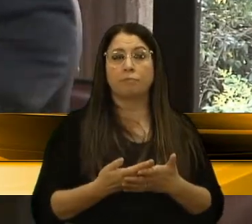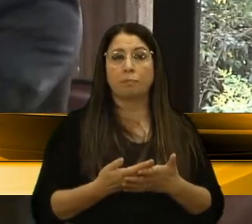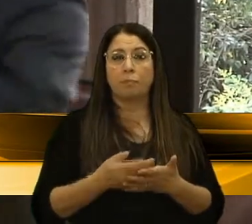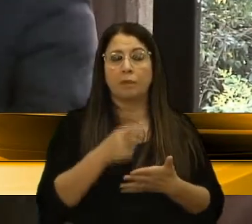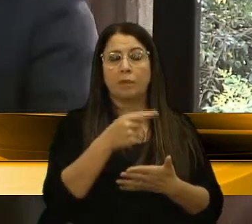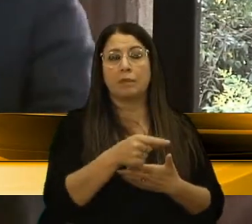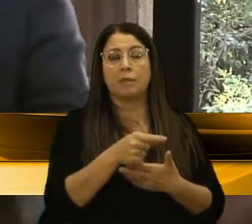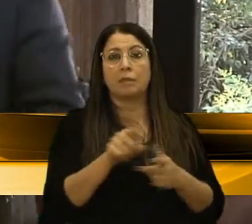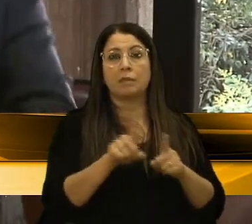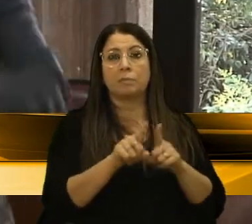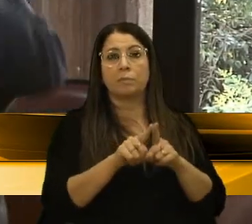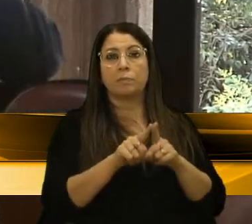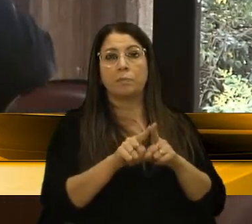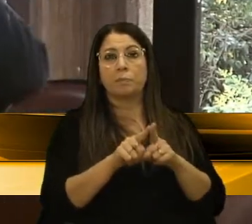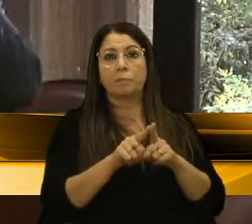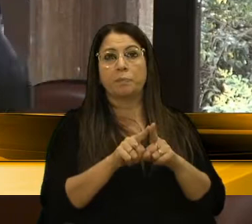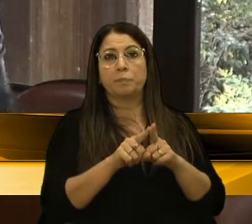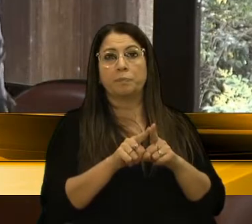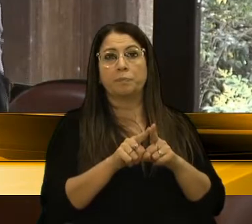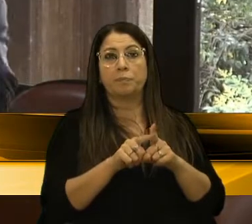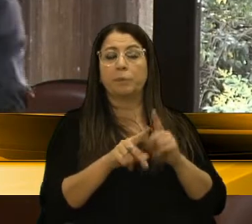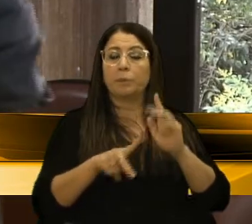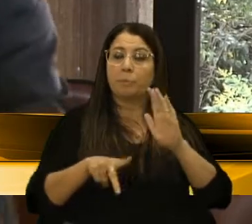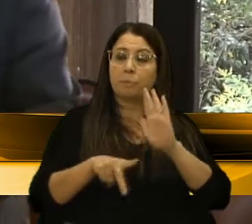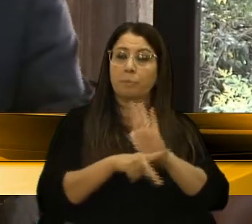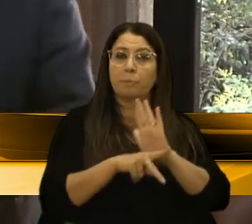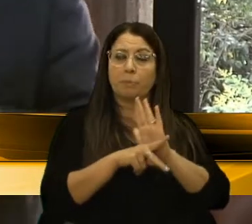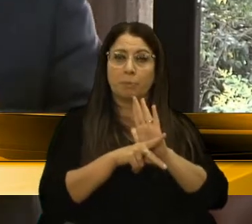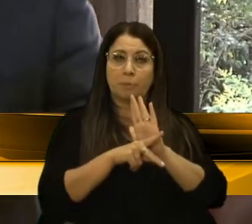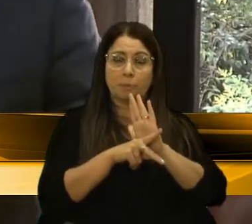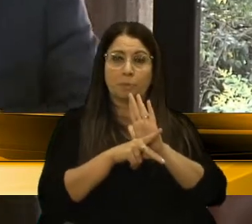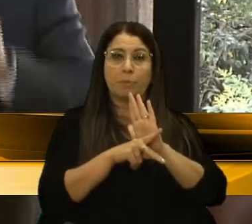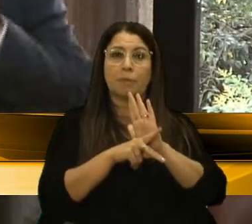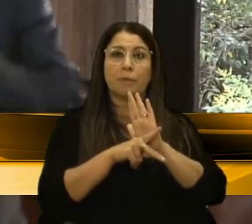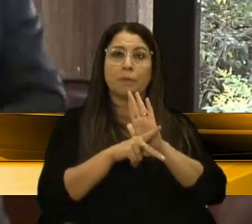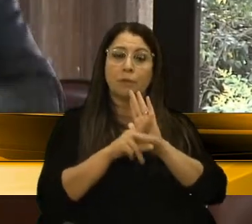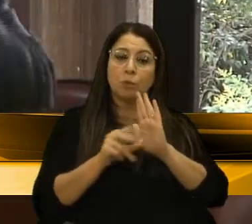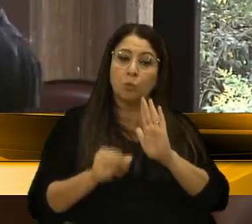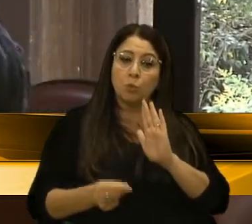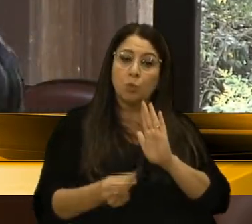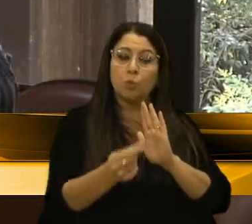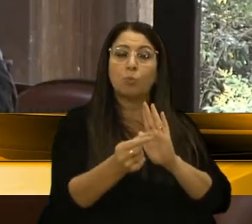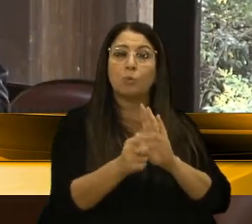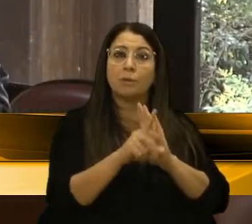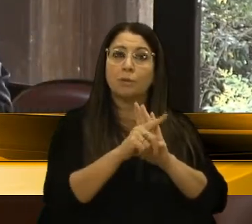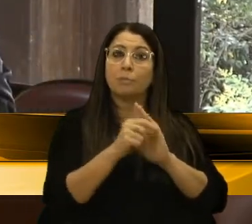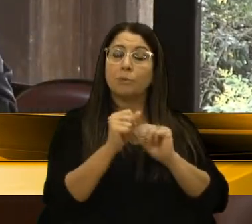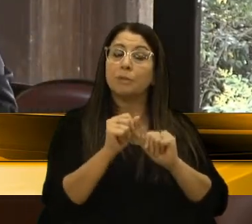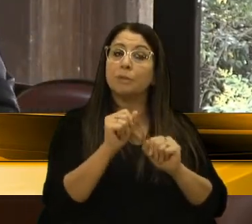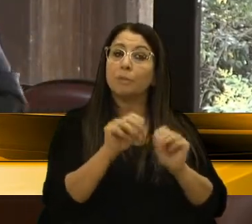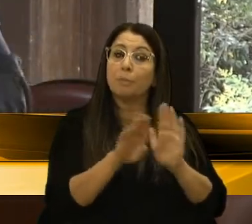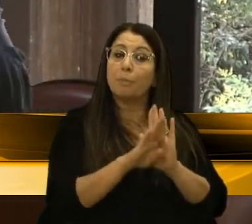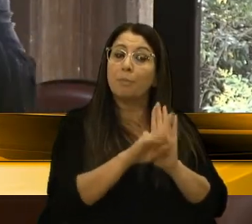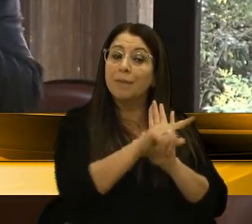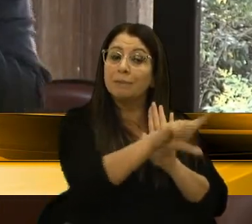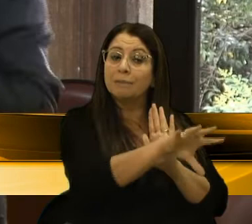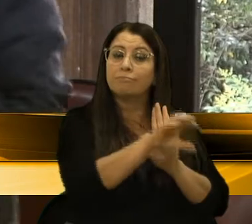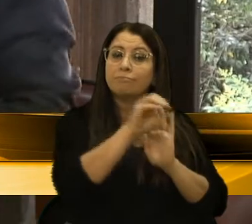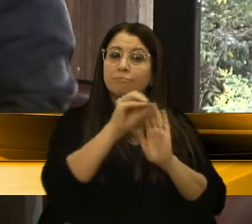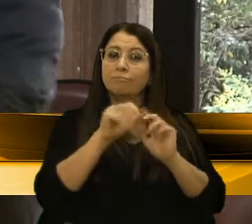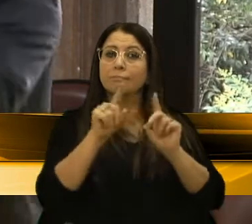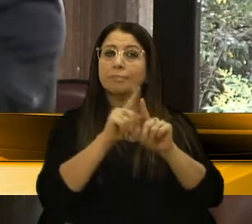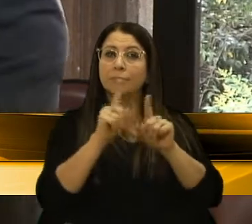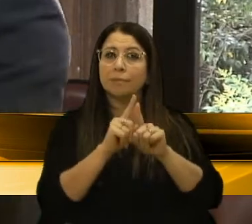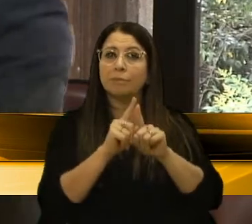aquelas declaradas, né, como patrimônio cultural de natureza material, poderão se beneficiar, né, tanto